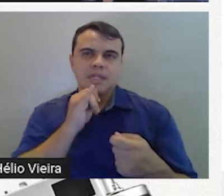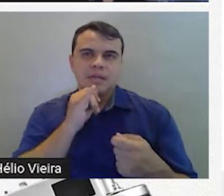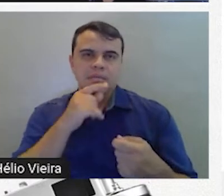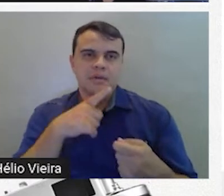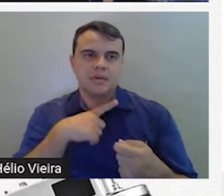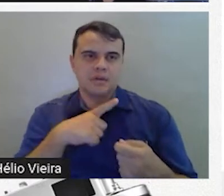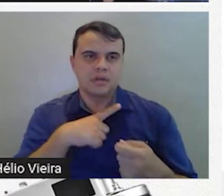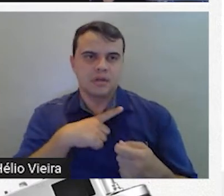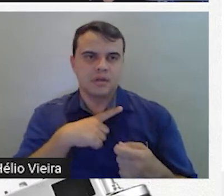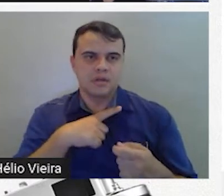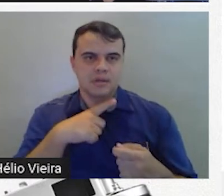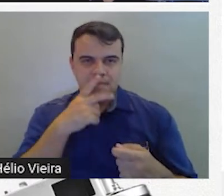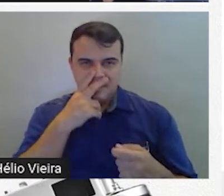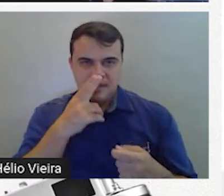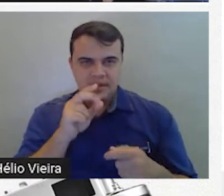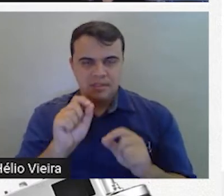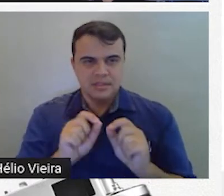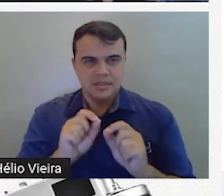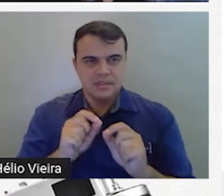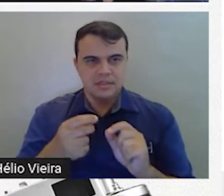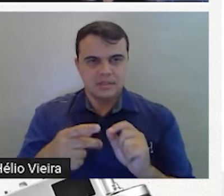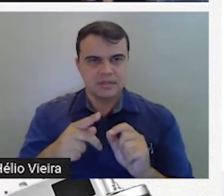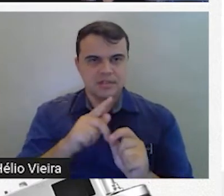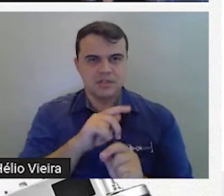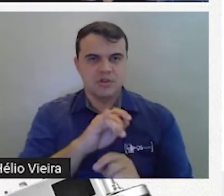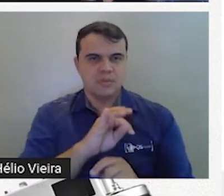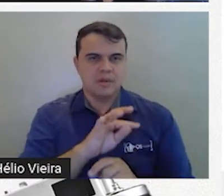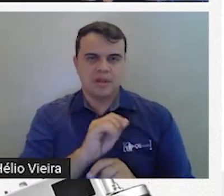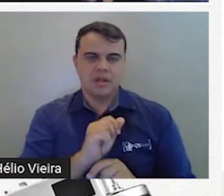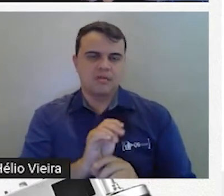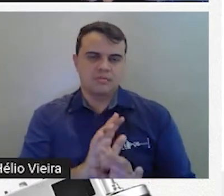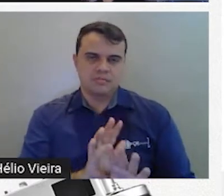ser formas geométricas.